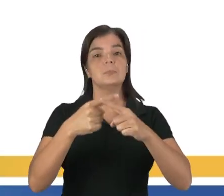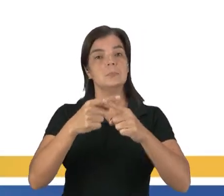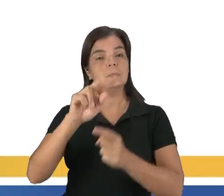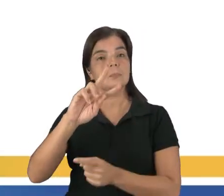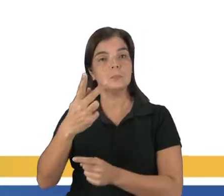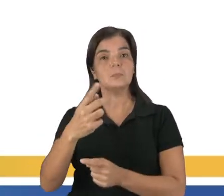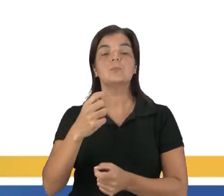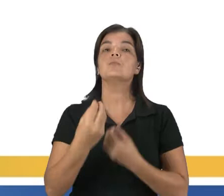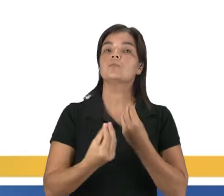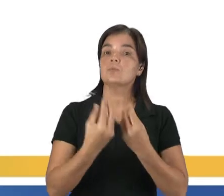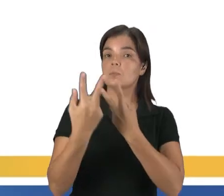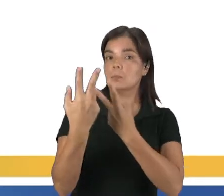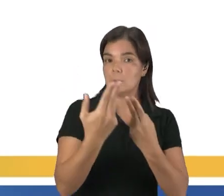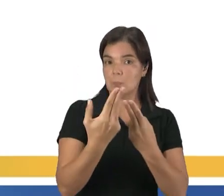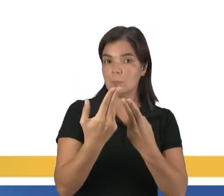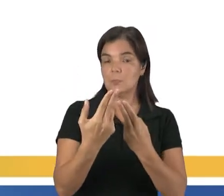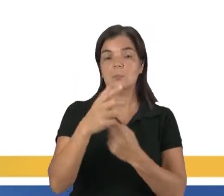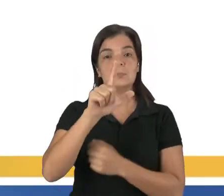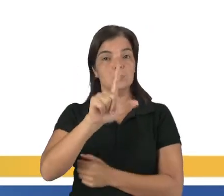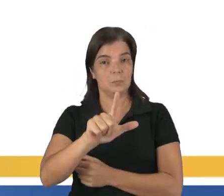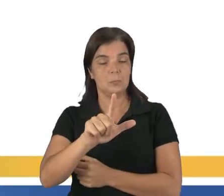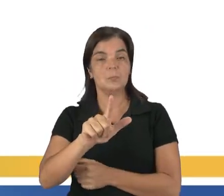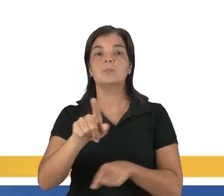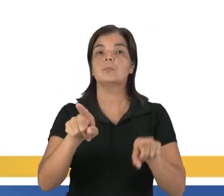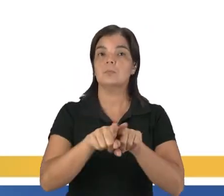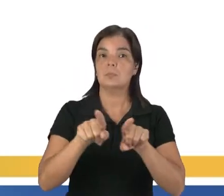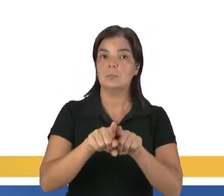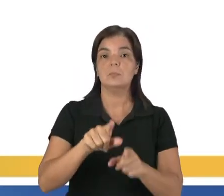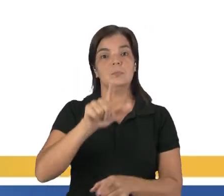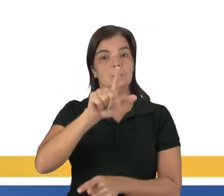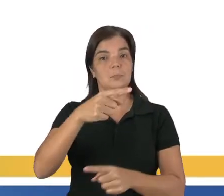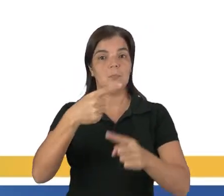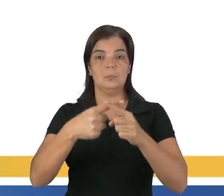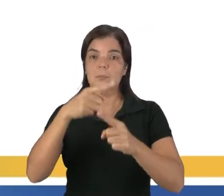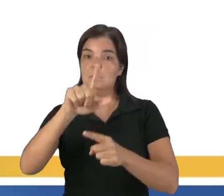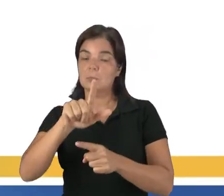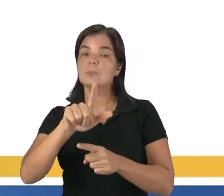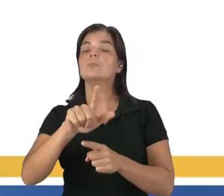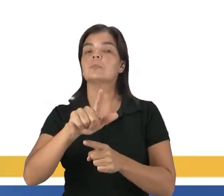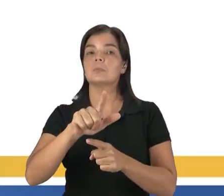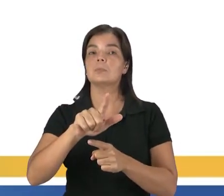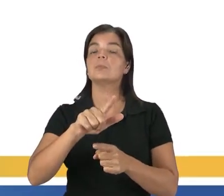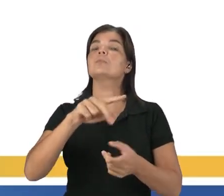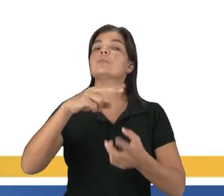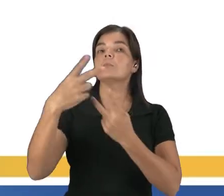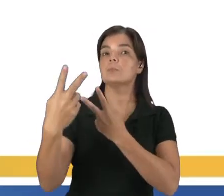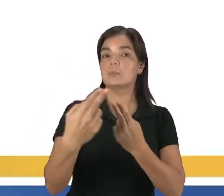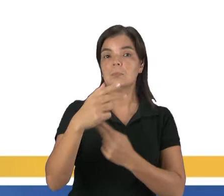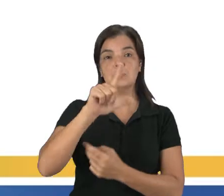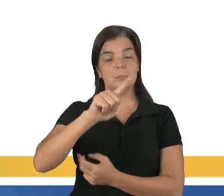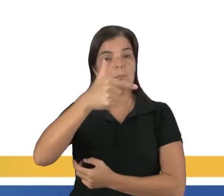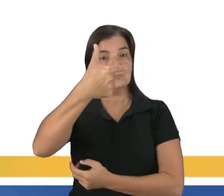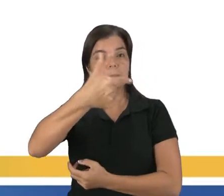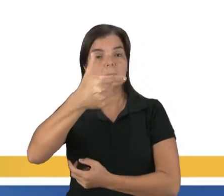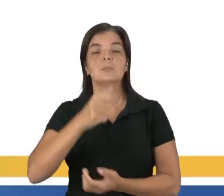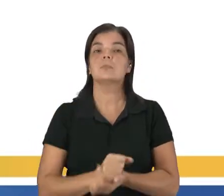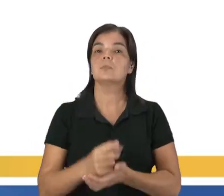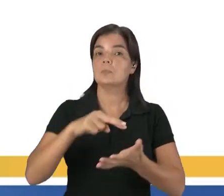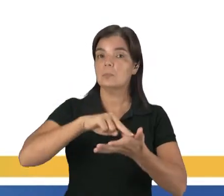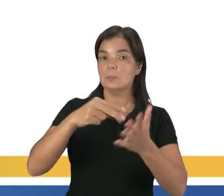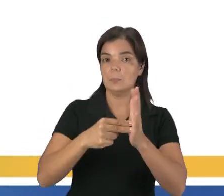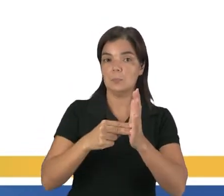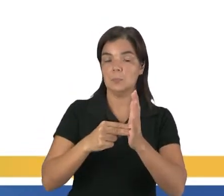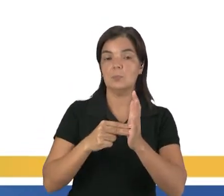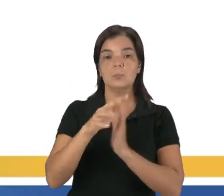base e a altura são iguais a L. Quando você multiplica L vezes L, ele será igual a L ao quadrado. Ou seja,